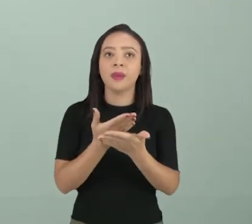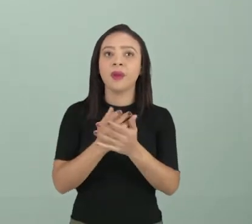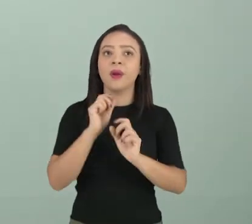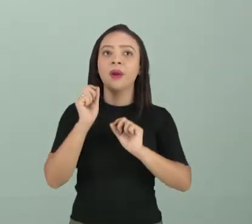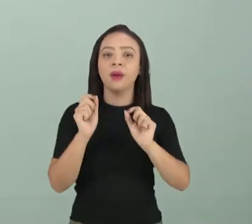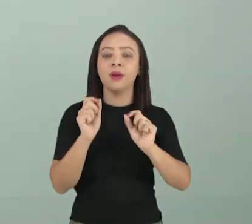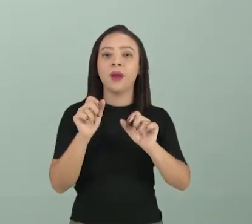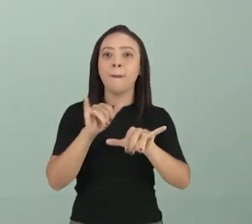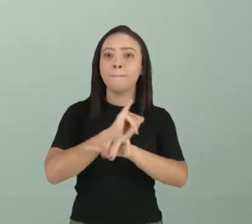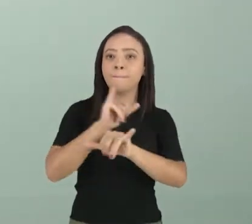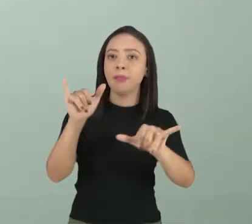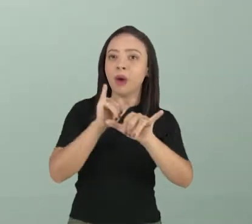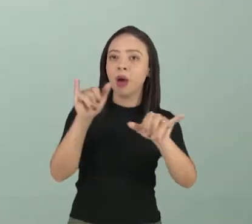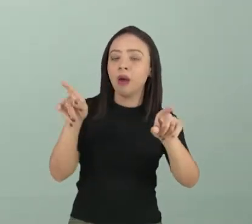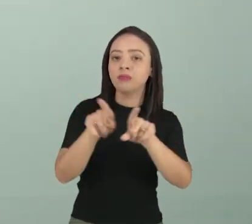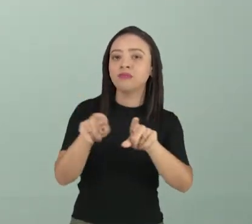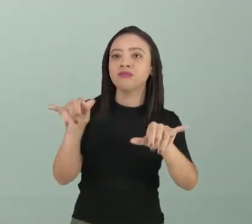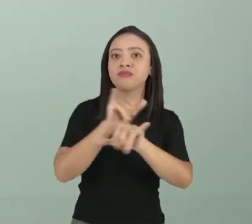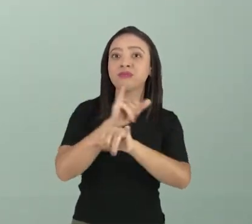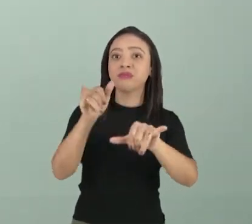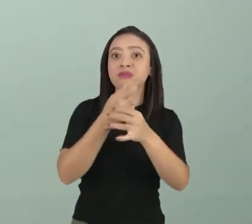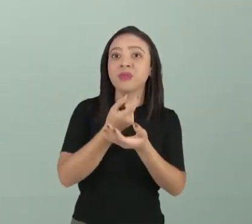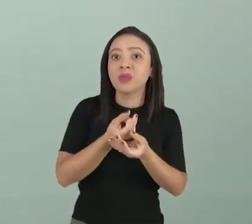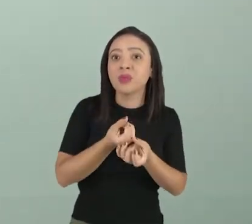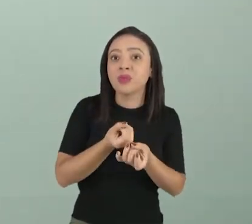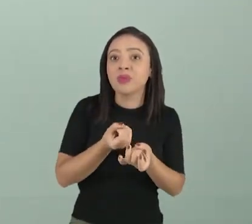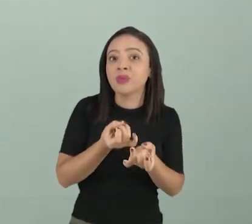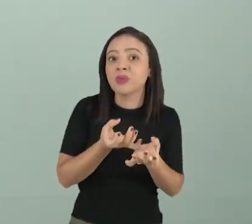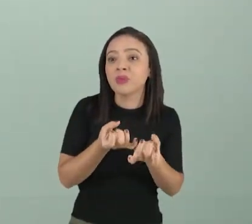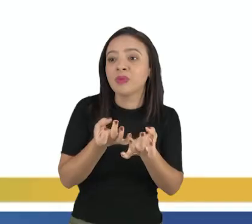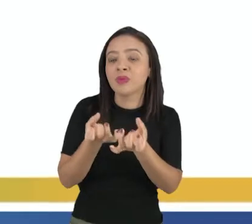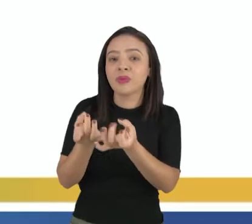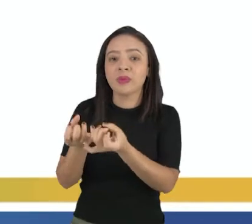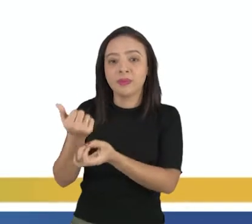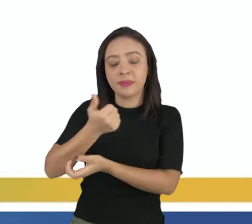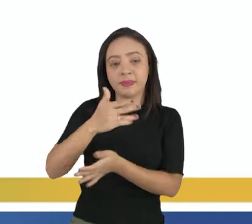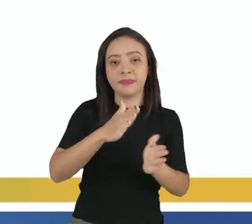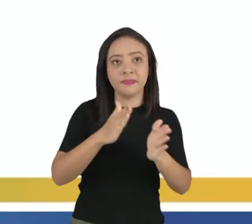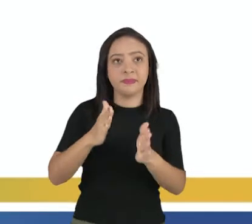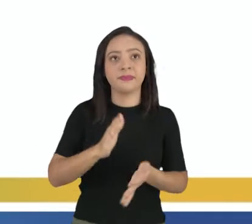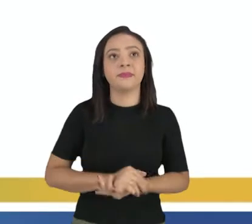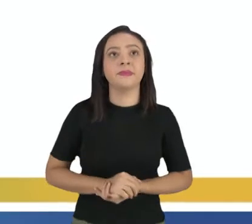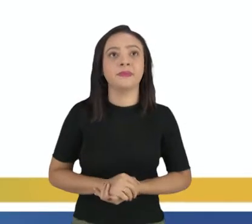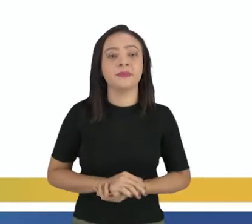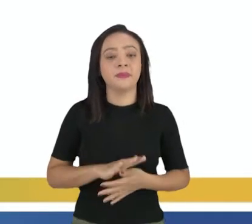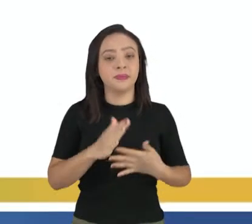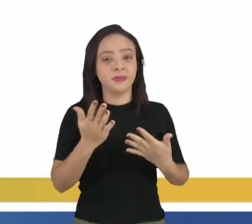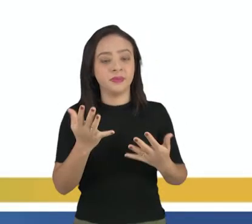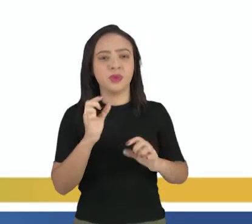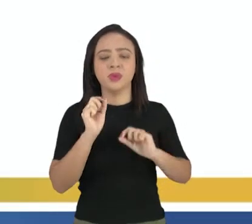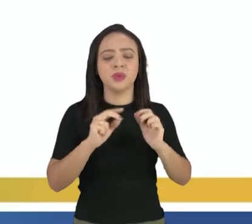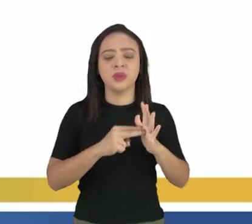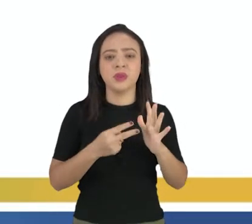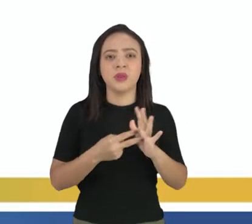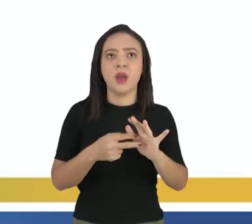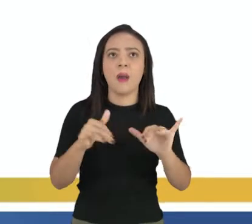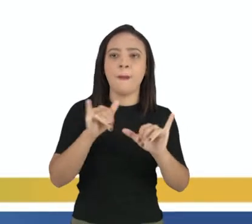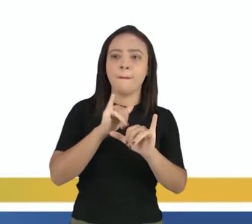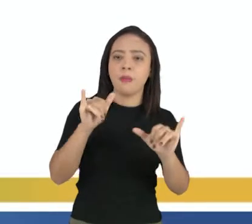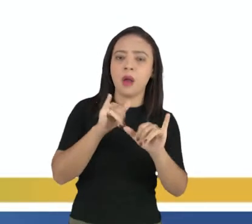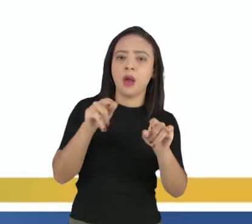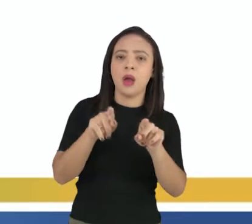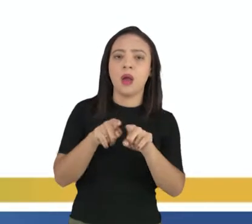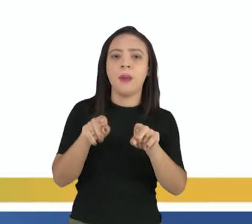é propaganda e publicidade, parte 1. Vamos lá? Bem, o que é propaganda, o